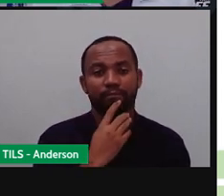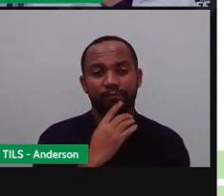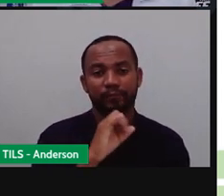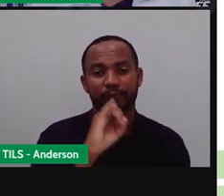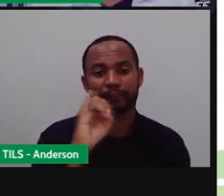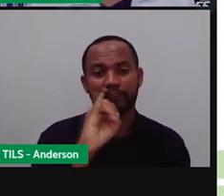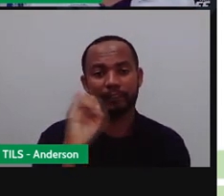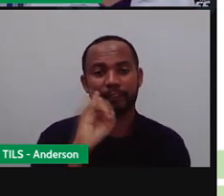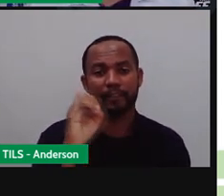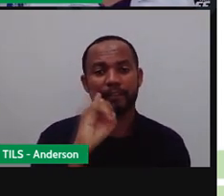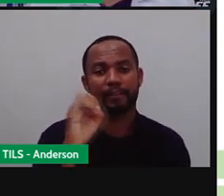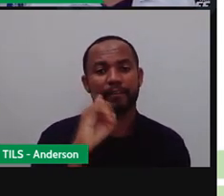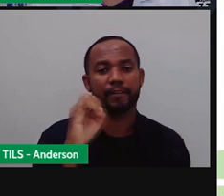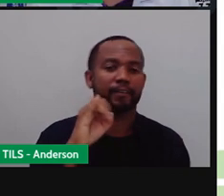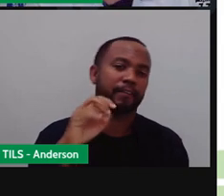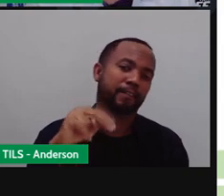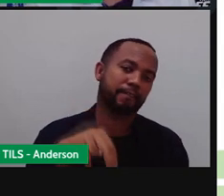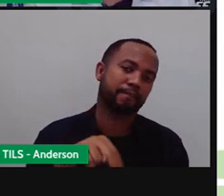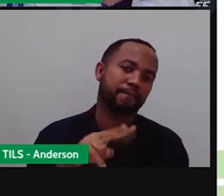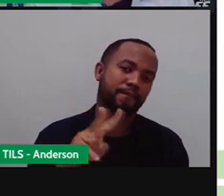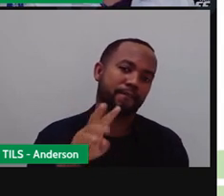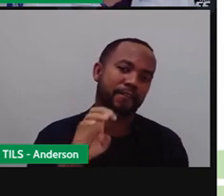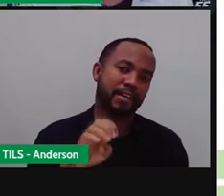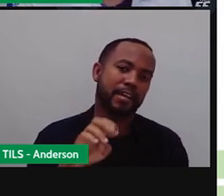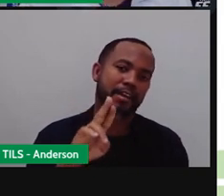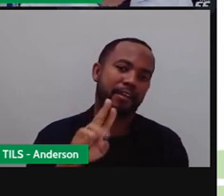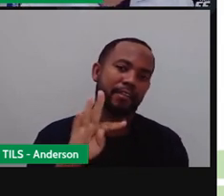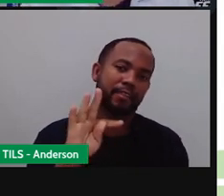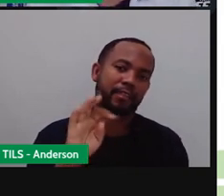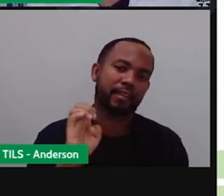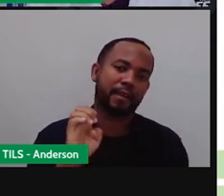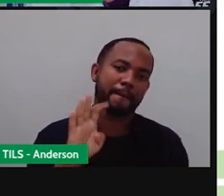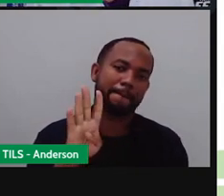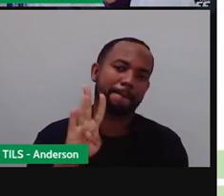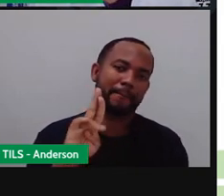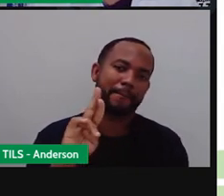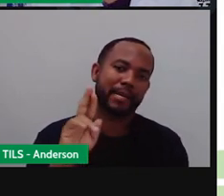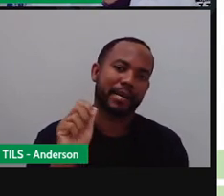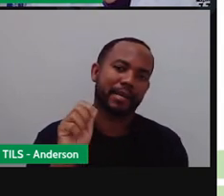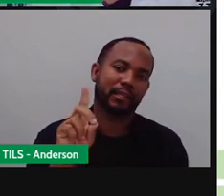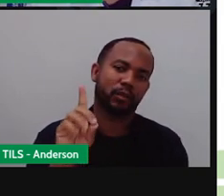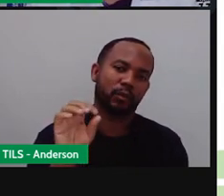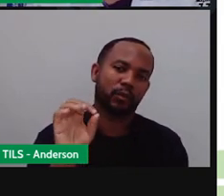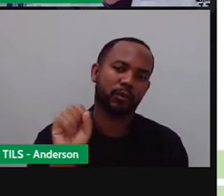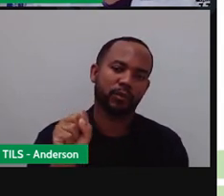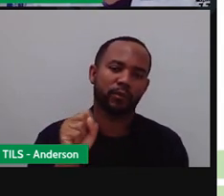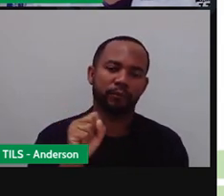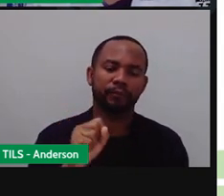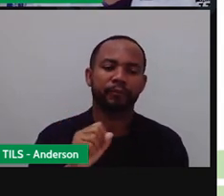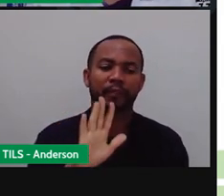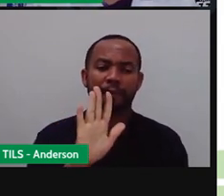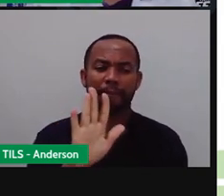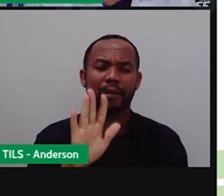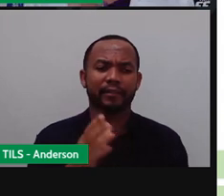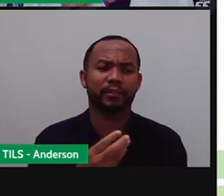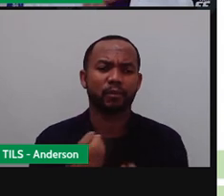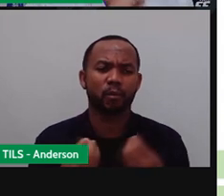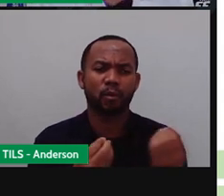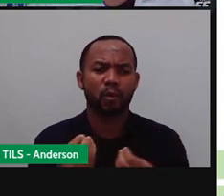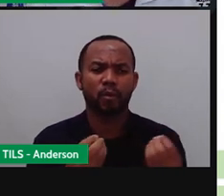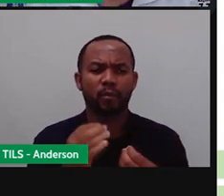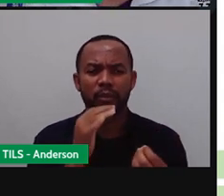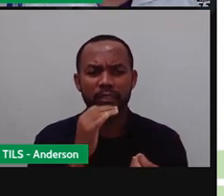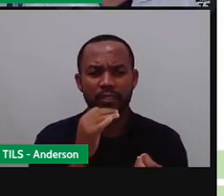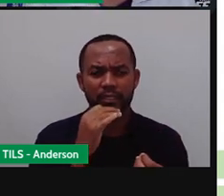Invertebrados. Pois é, as borboletas são animais invertebrados. Ô, Pro, mas se eles são invertebrados, como é que eles se sustentam?